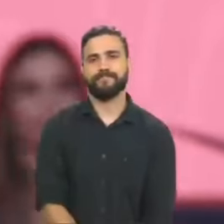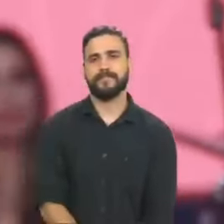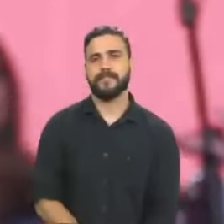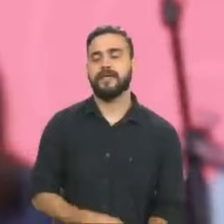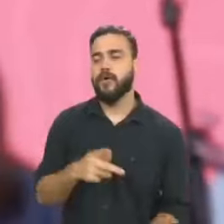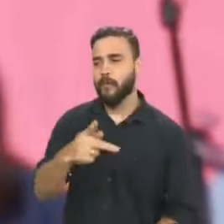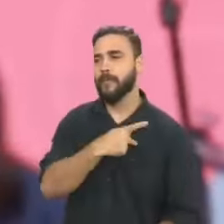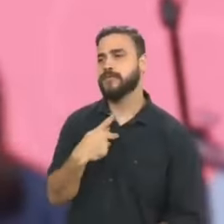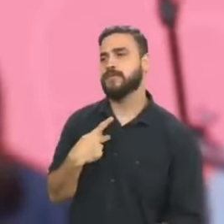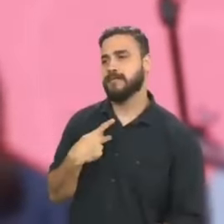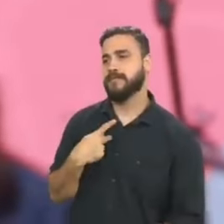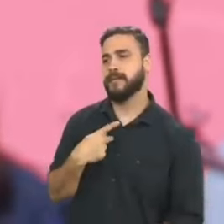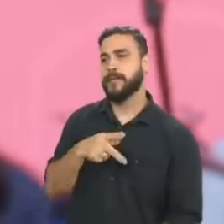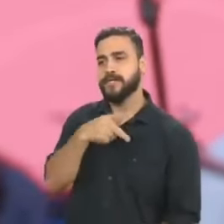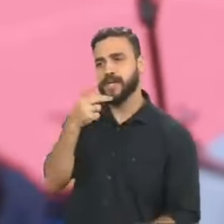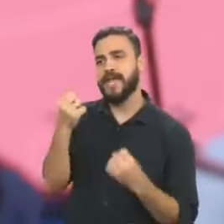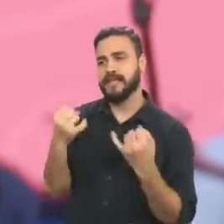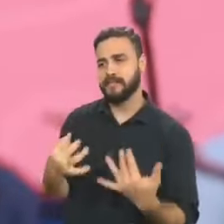é.